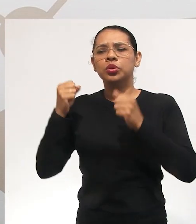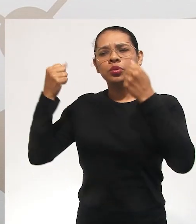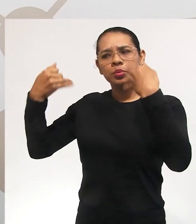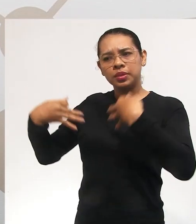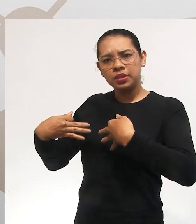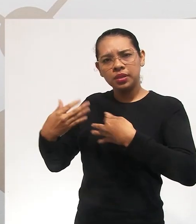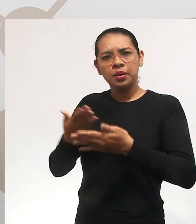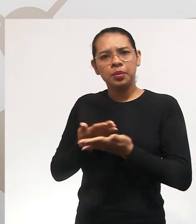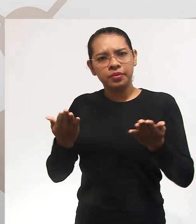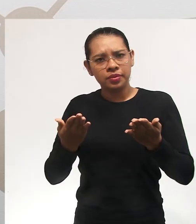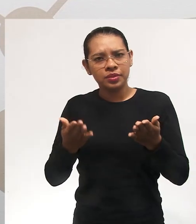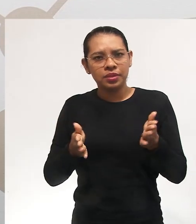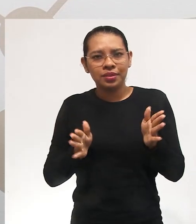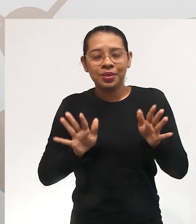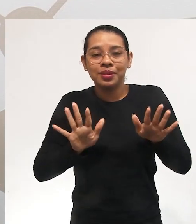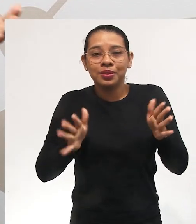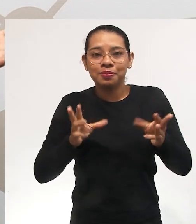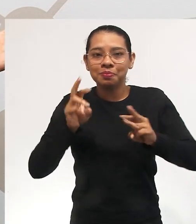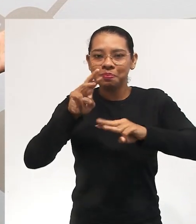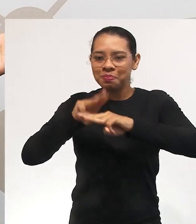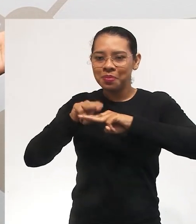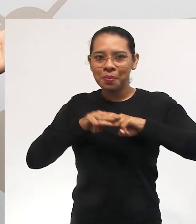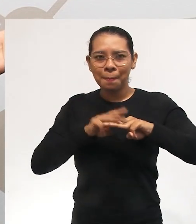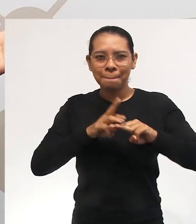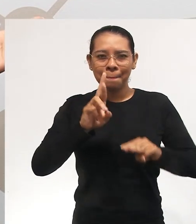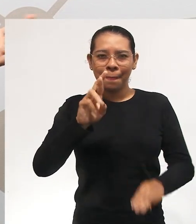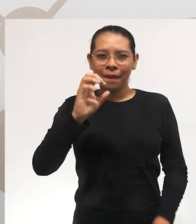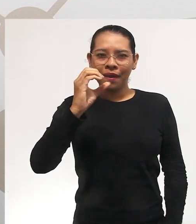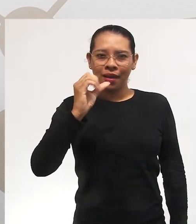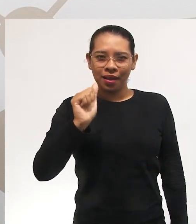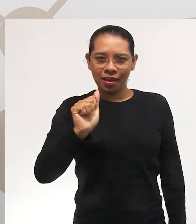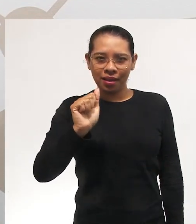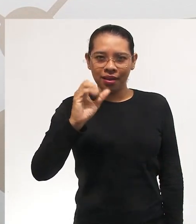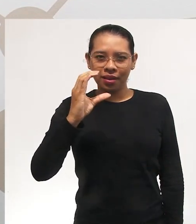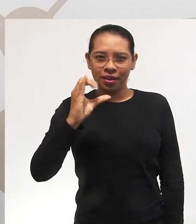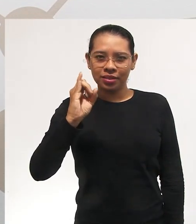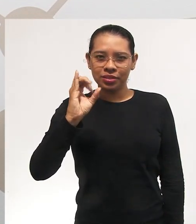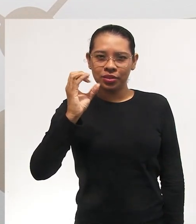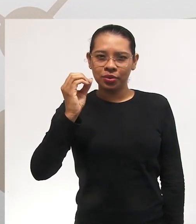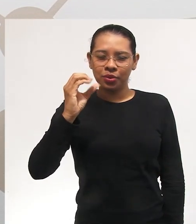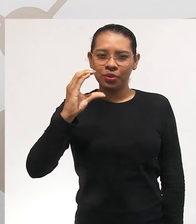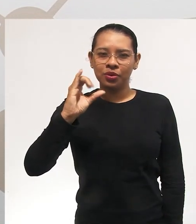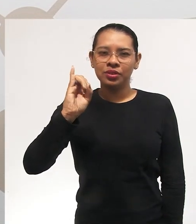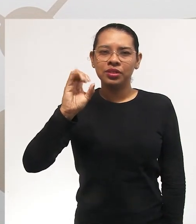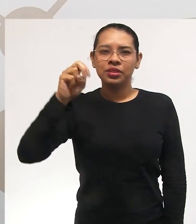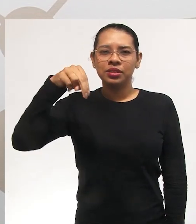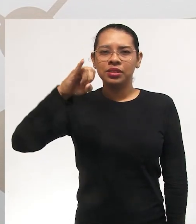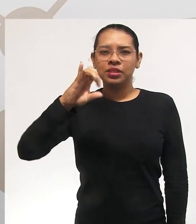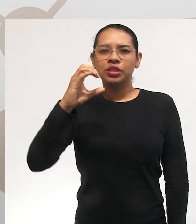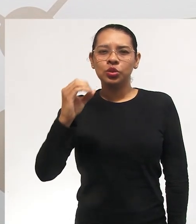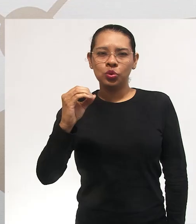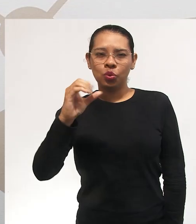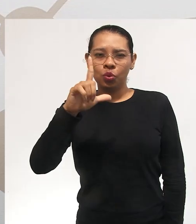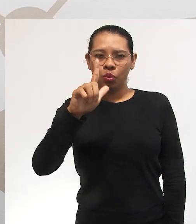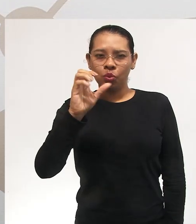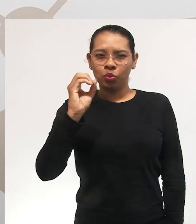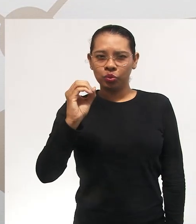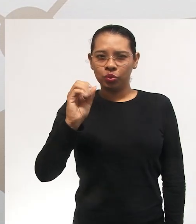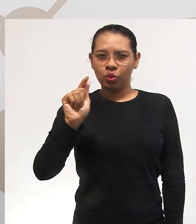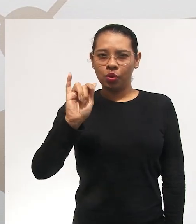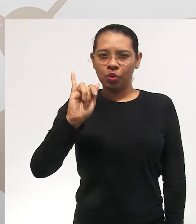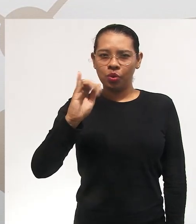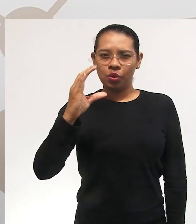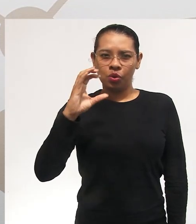do raciocínio lógico, que a gente acha, raciocínio lógico é matemática. Só tem raciocínio lógico e matemática, mas o raciocínio